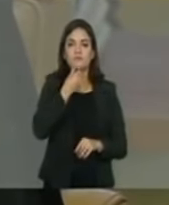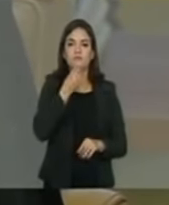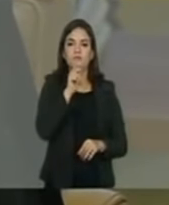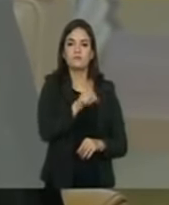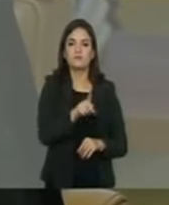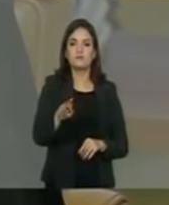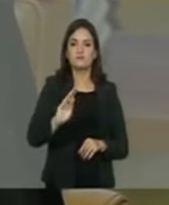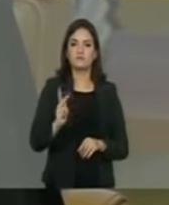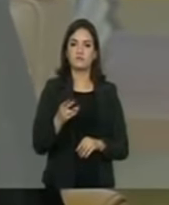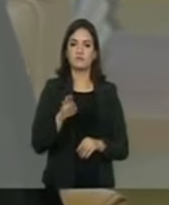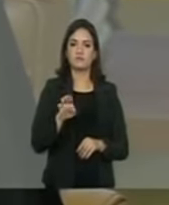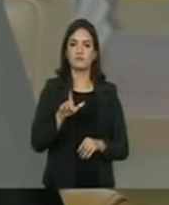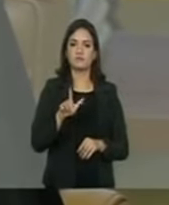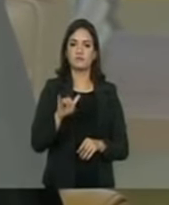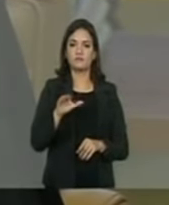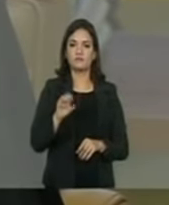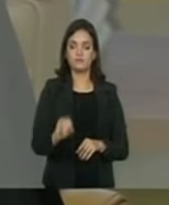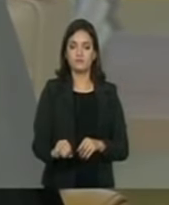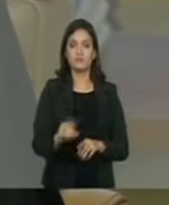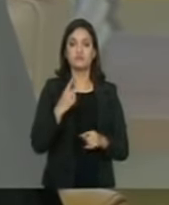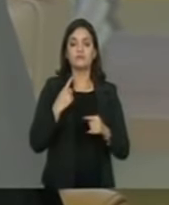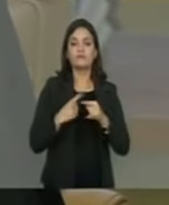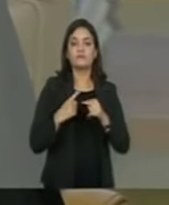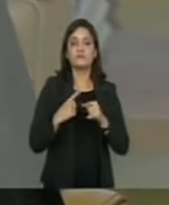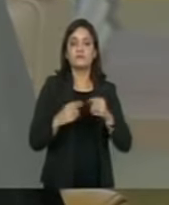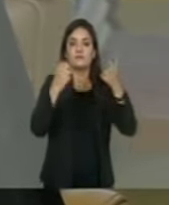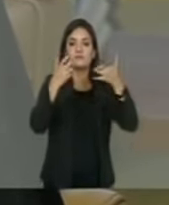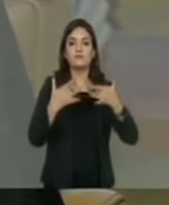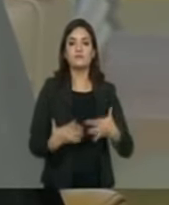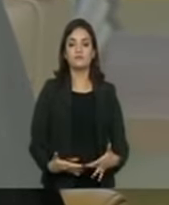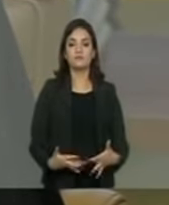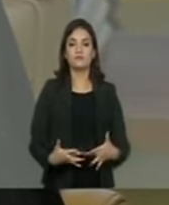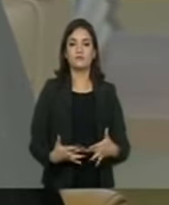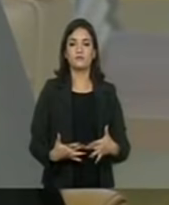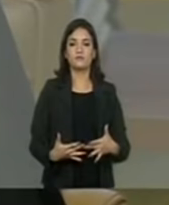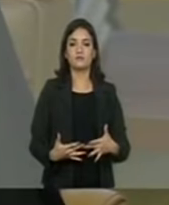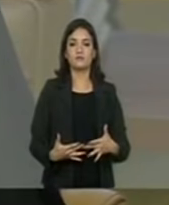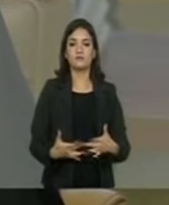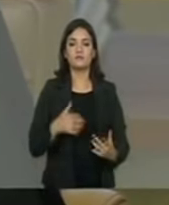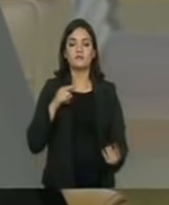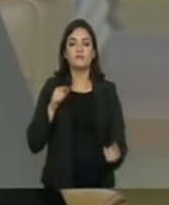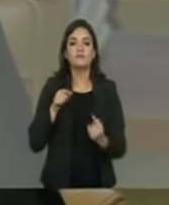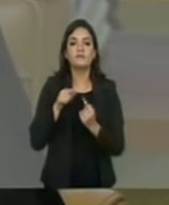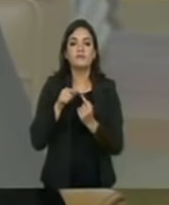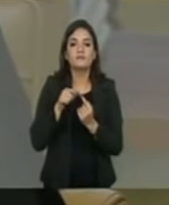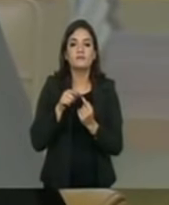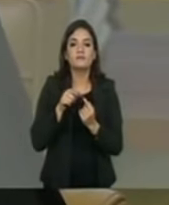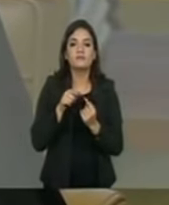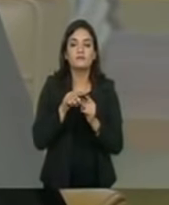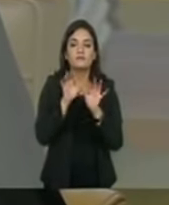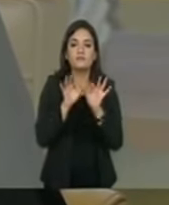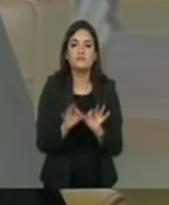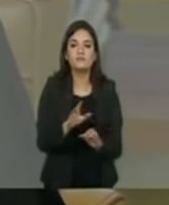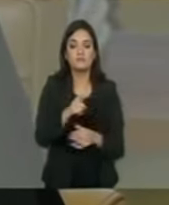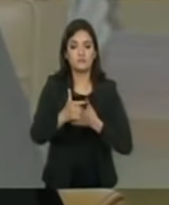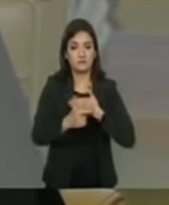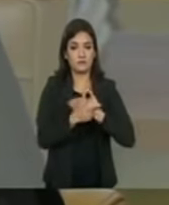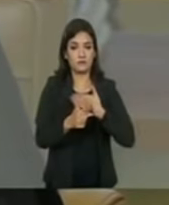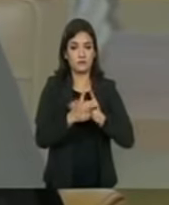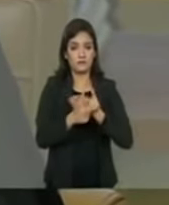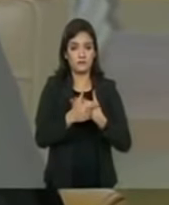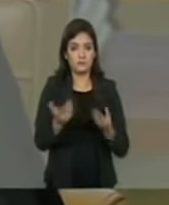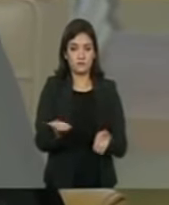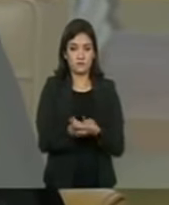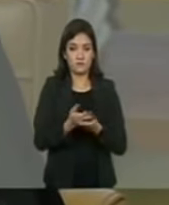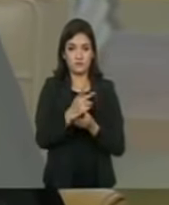hélio tornaghi cuja lição bem destaca a função tutelado processo penal que diz o